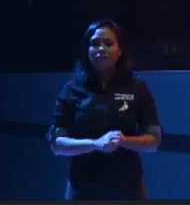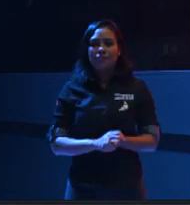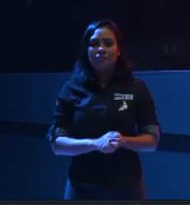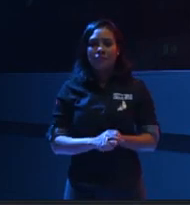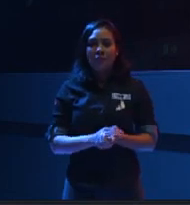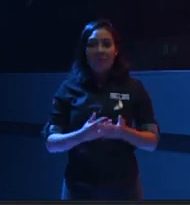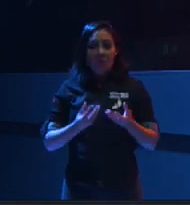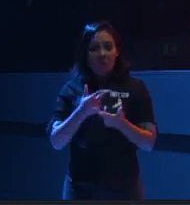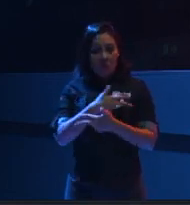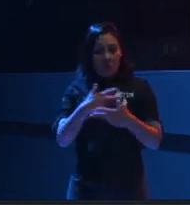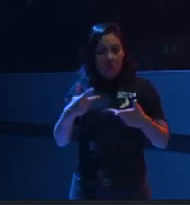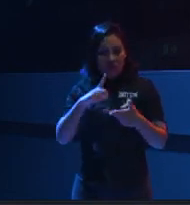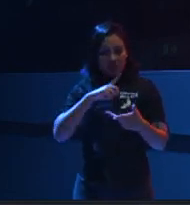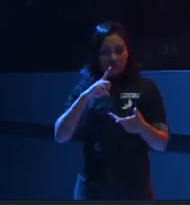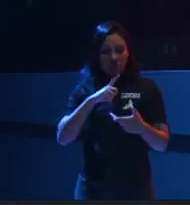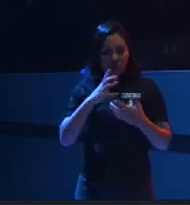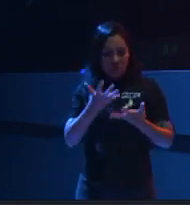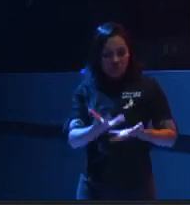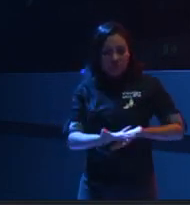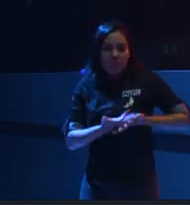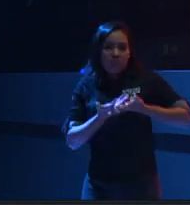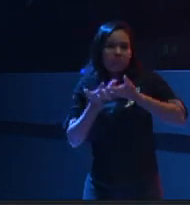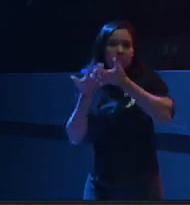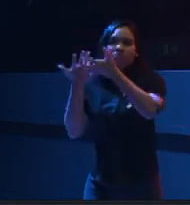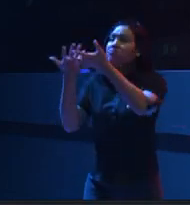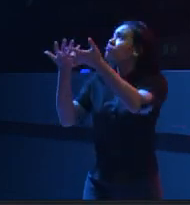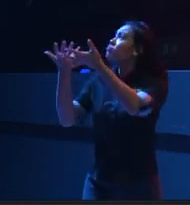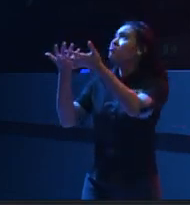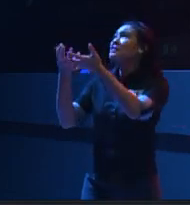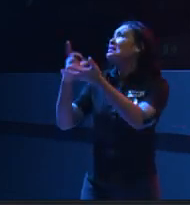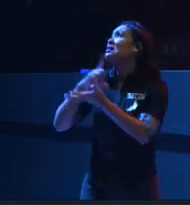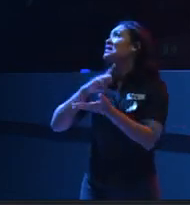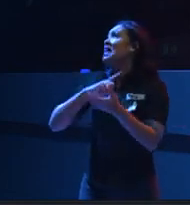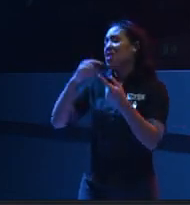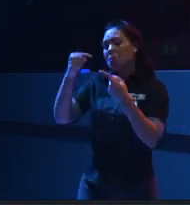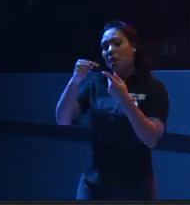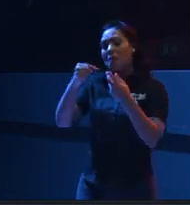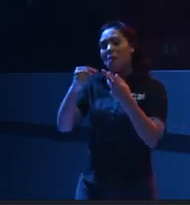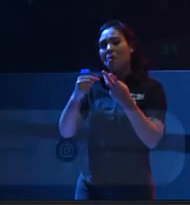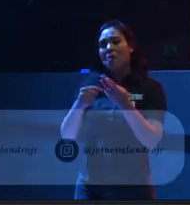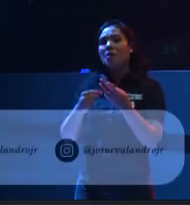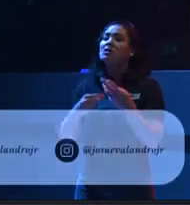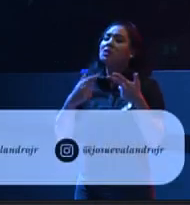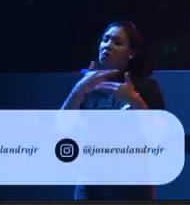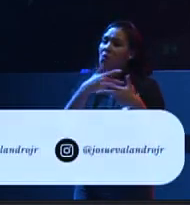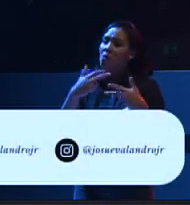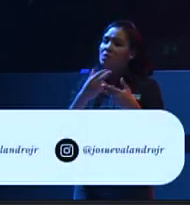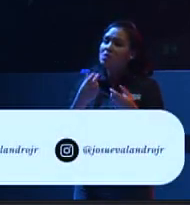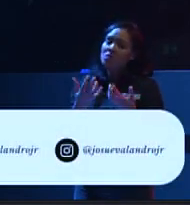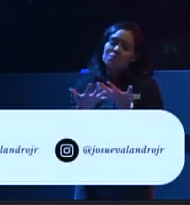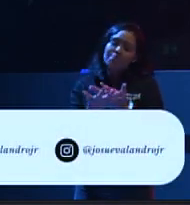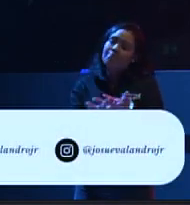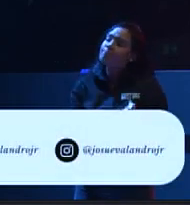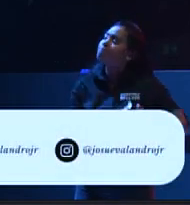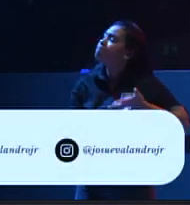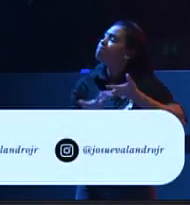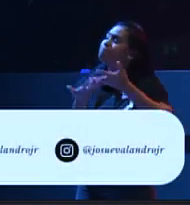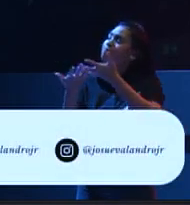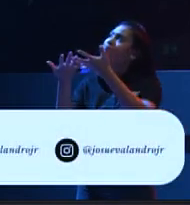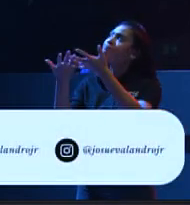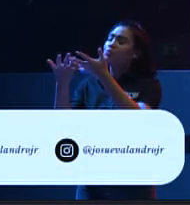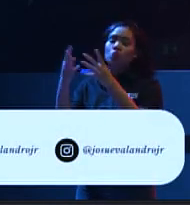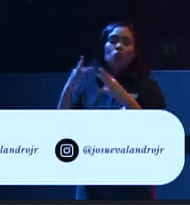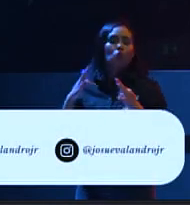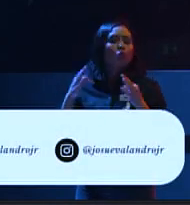possui se apresenta para Deus o que você tem olha essa é a problemática